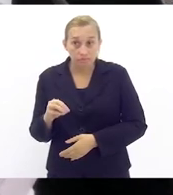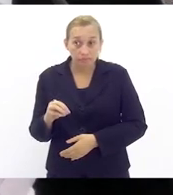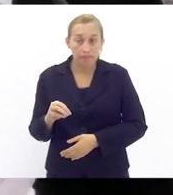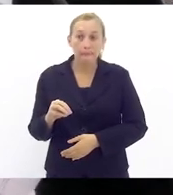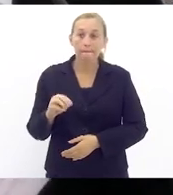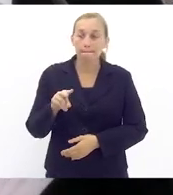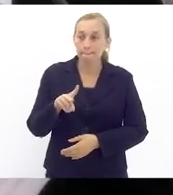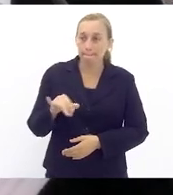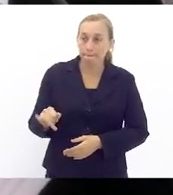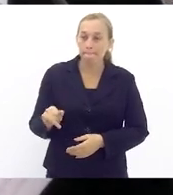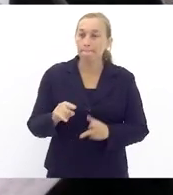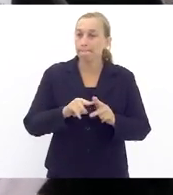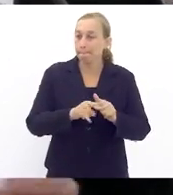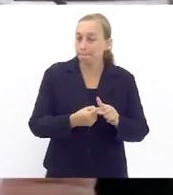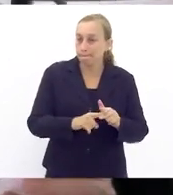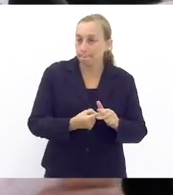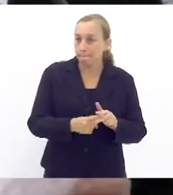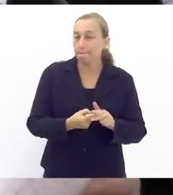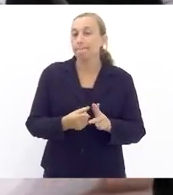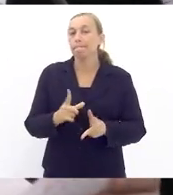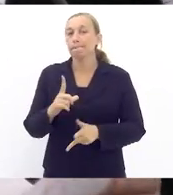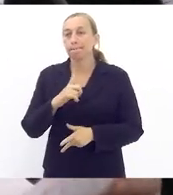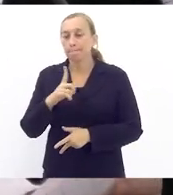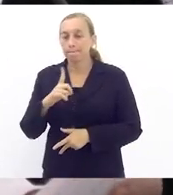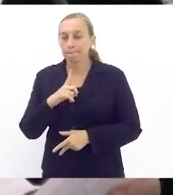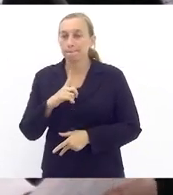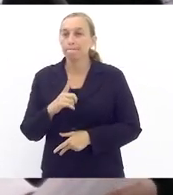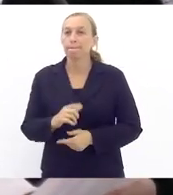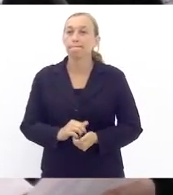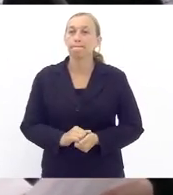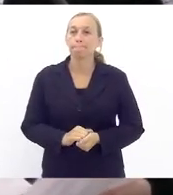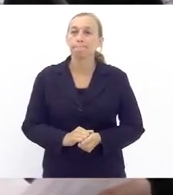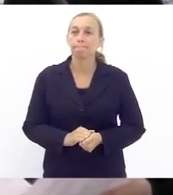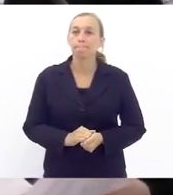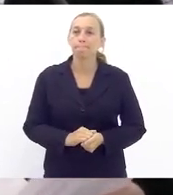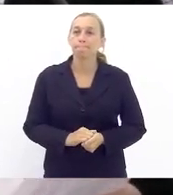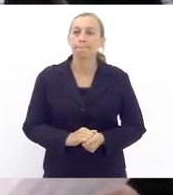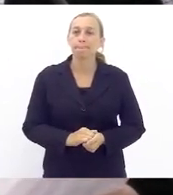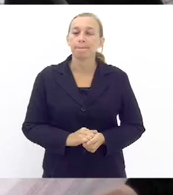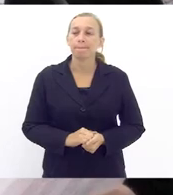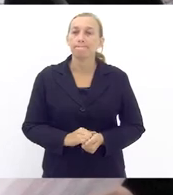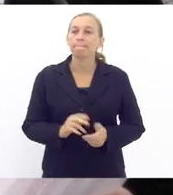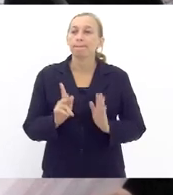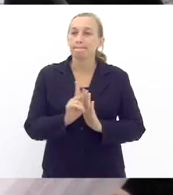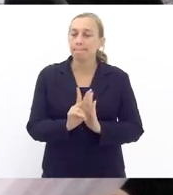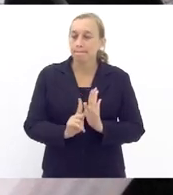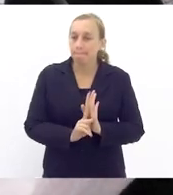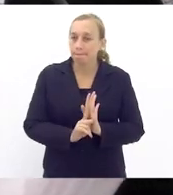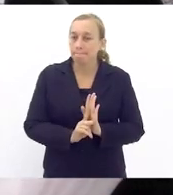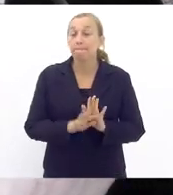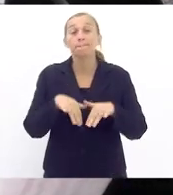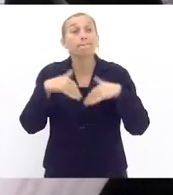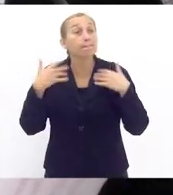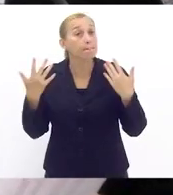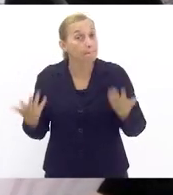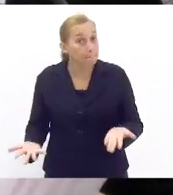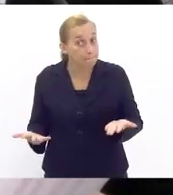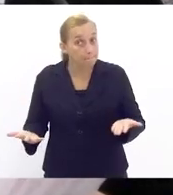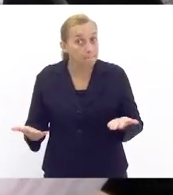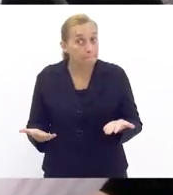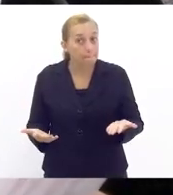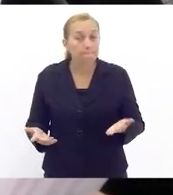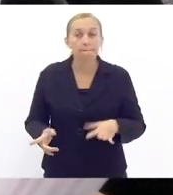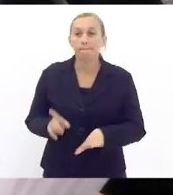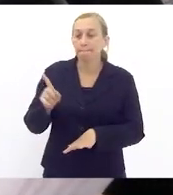que vai atualizar que vai haver essa essa atualização é desse desse projeto então e ele